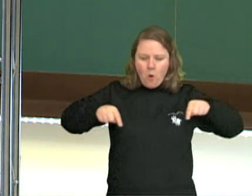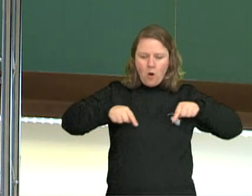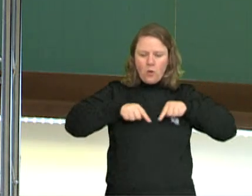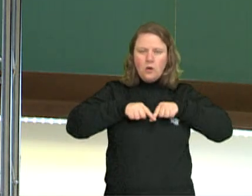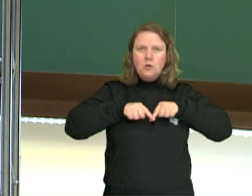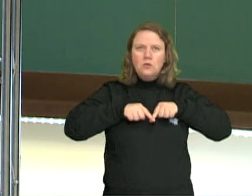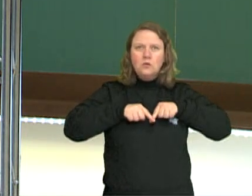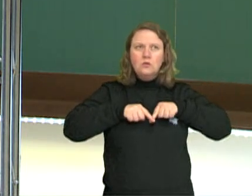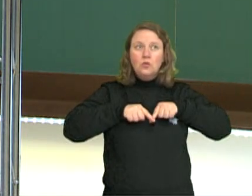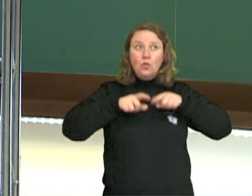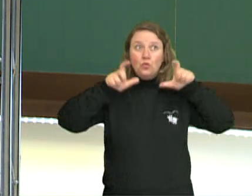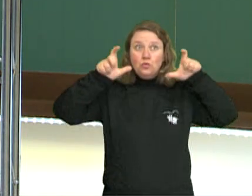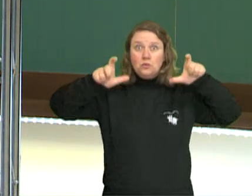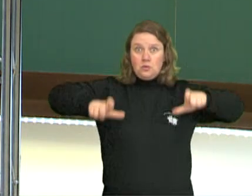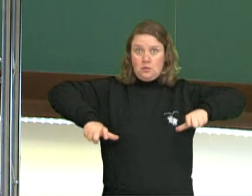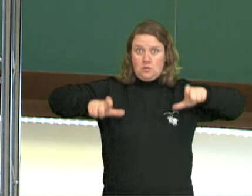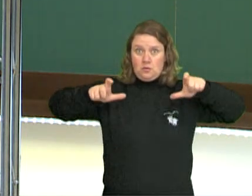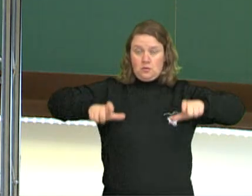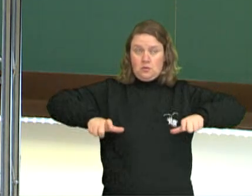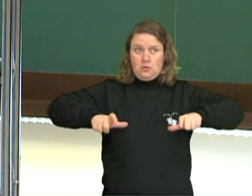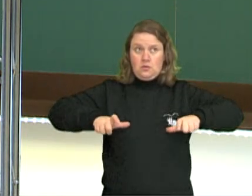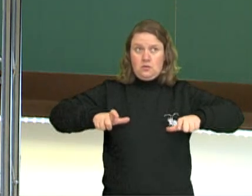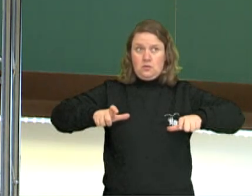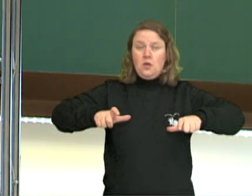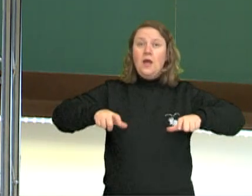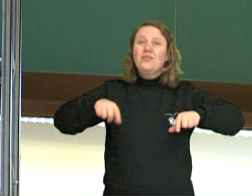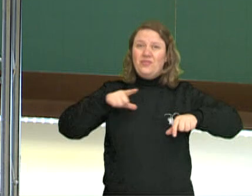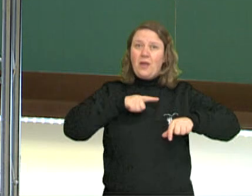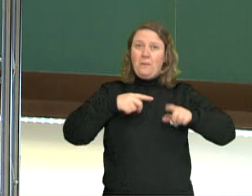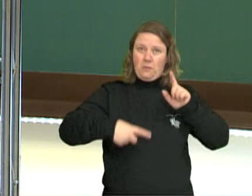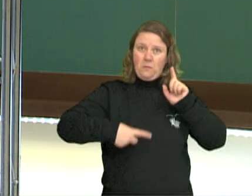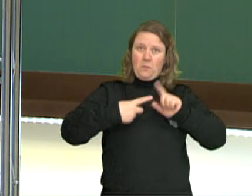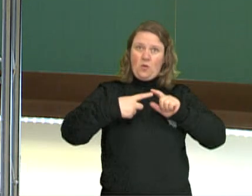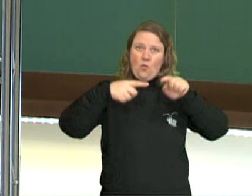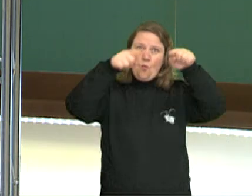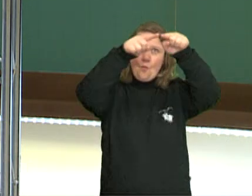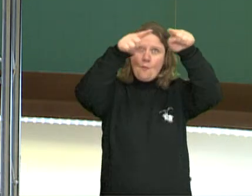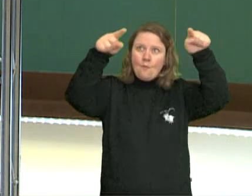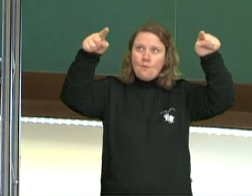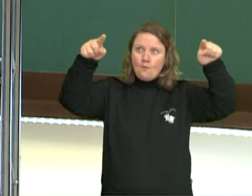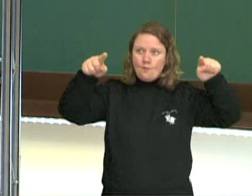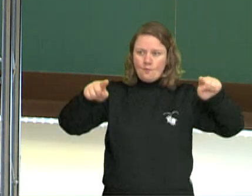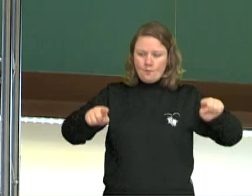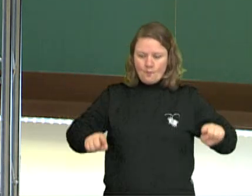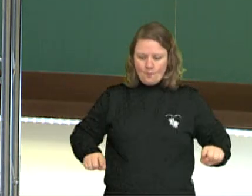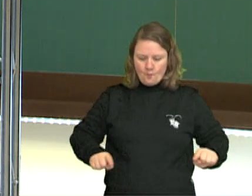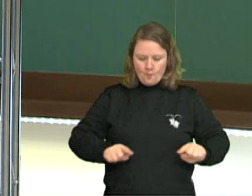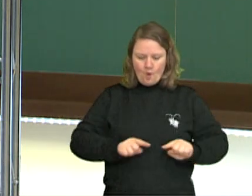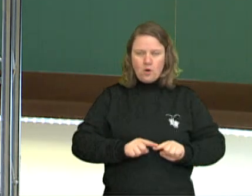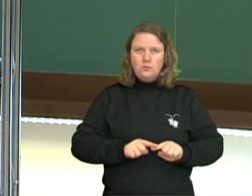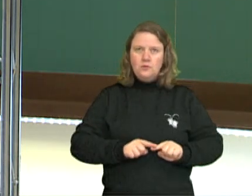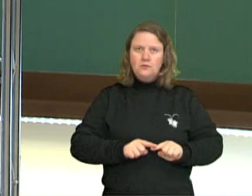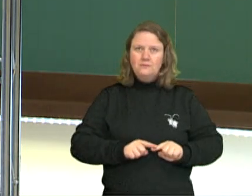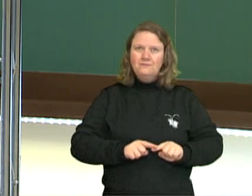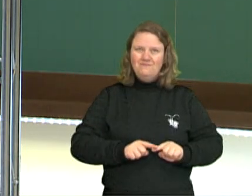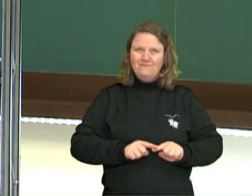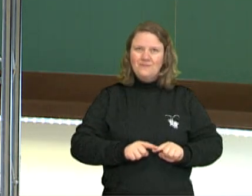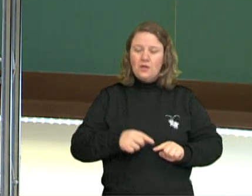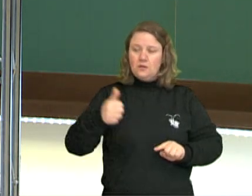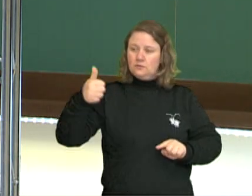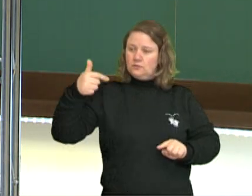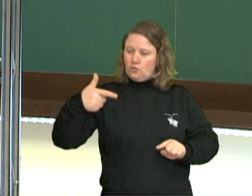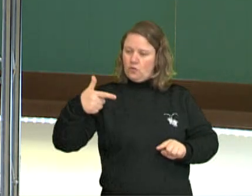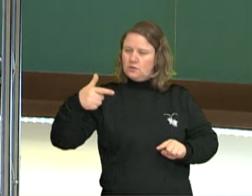luta. Então, observem que ele é um quadrado de 12 por 12, onde nós temos uma